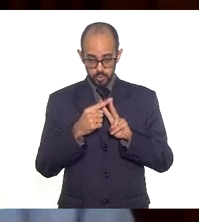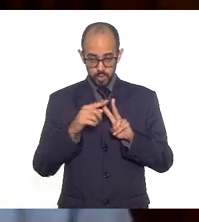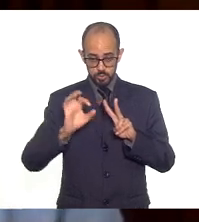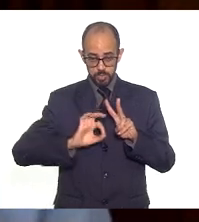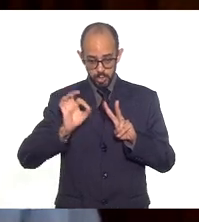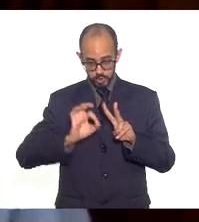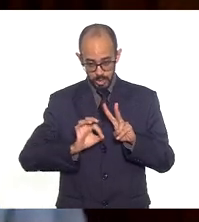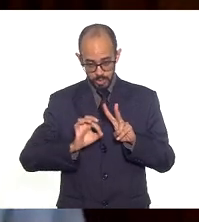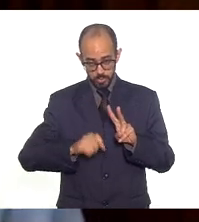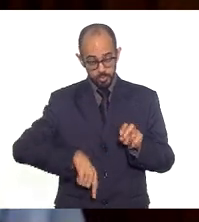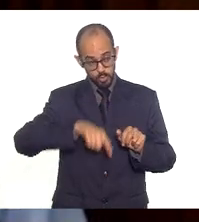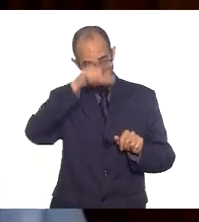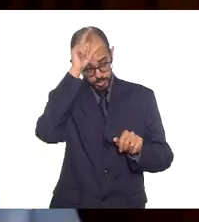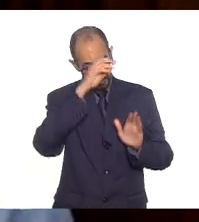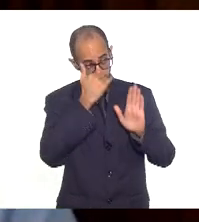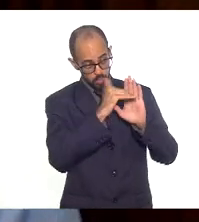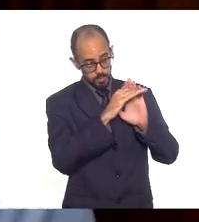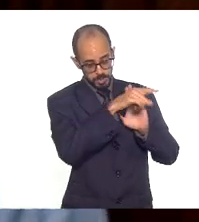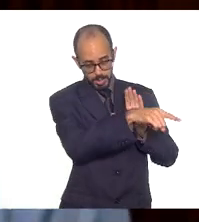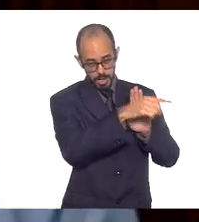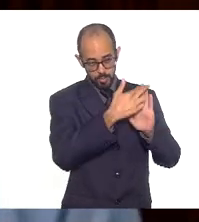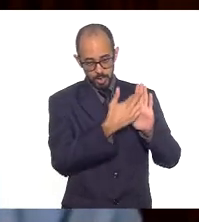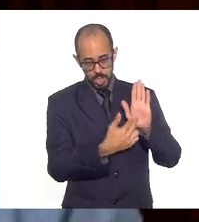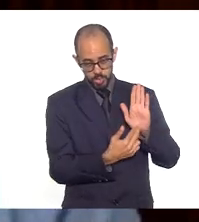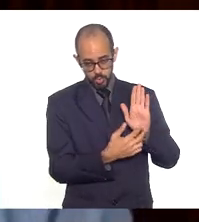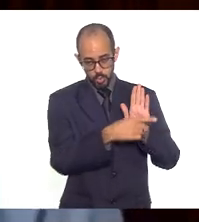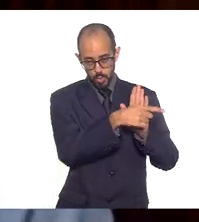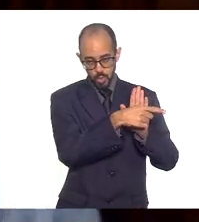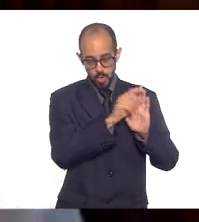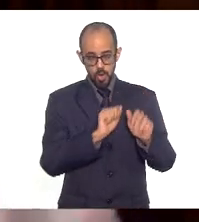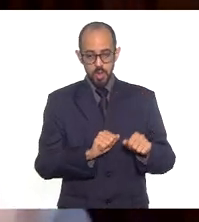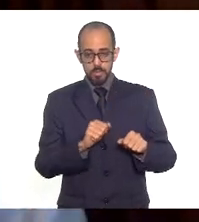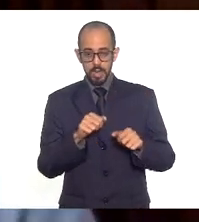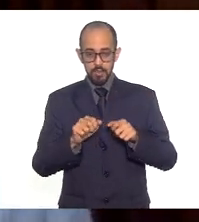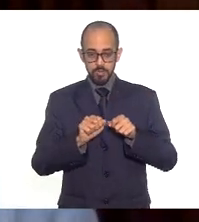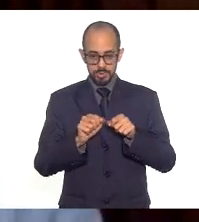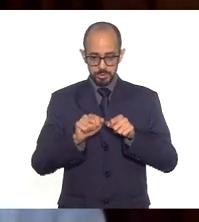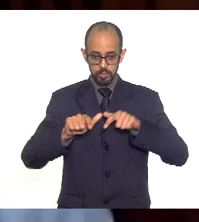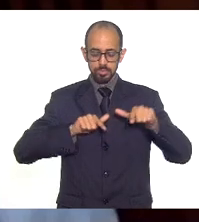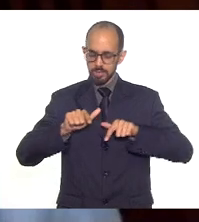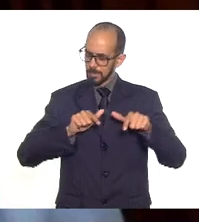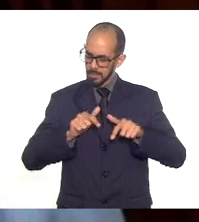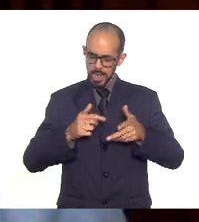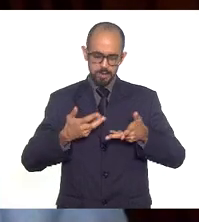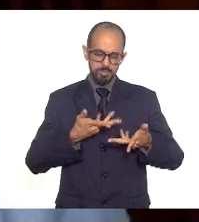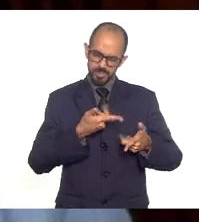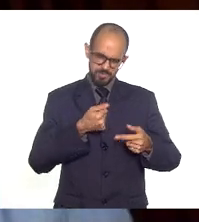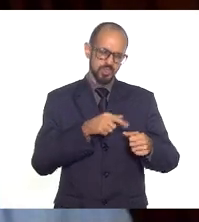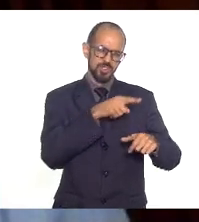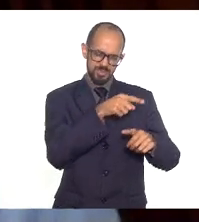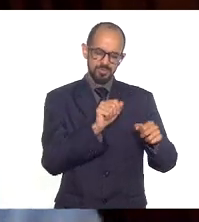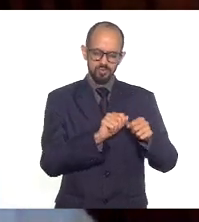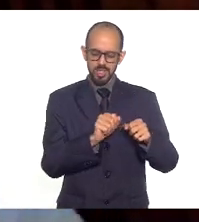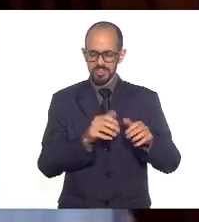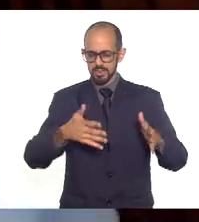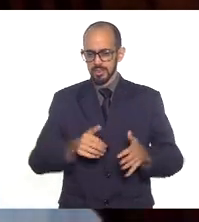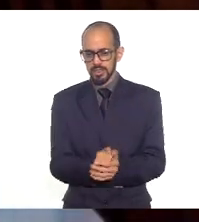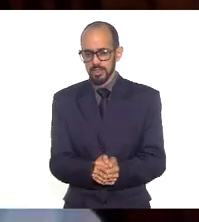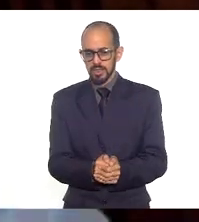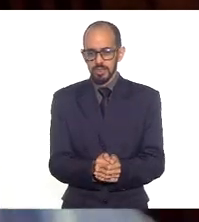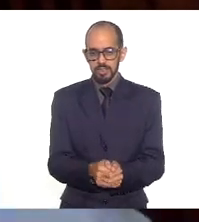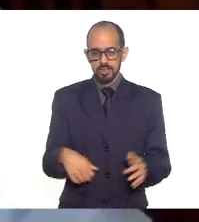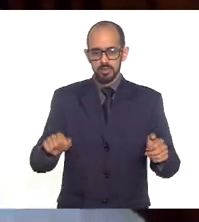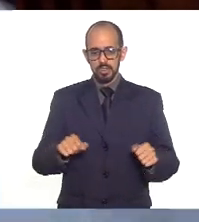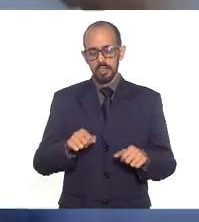para o deputado Luiz Paulo, para o relator, para tentar fazer um trabalho aqui, ele fará brilhantemente, com 2896 de 20, que foi